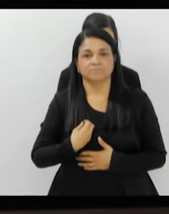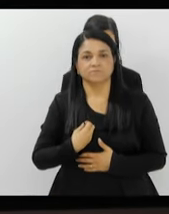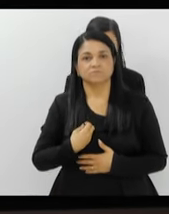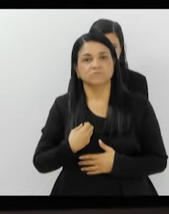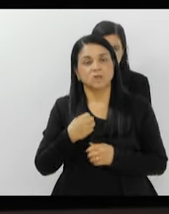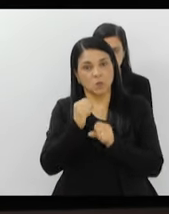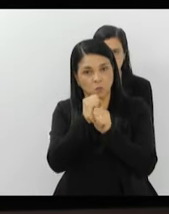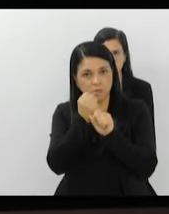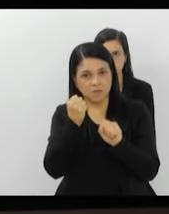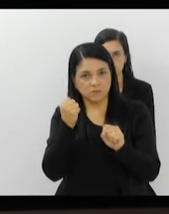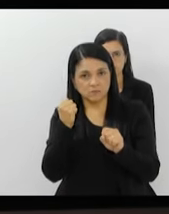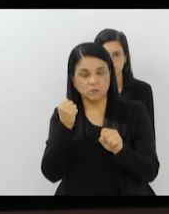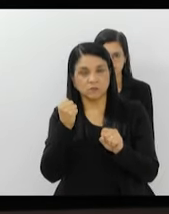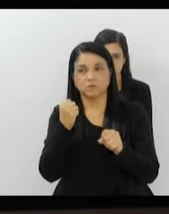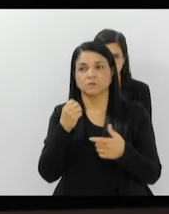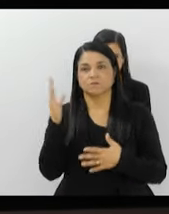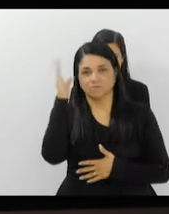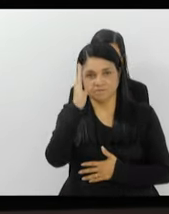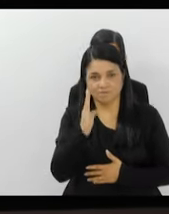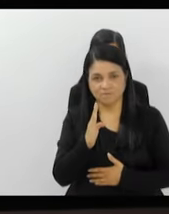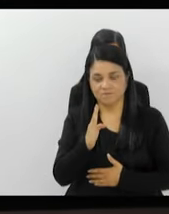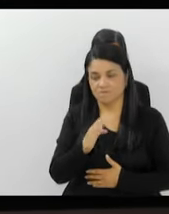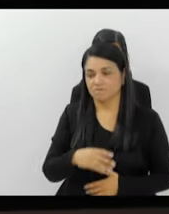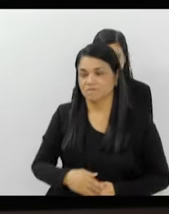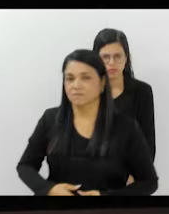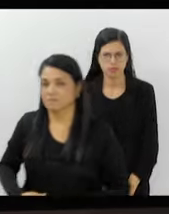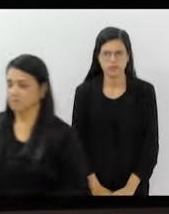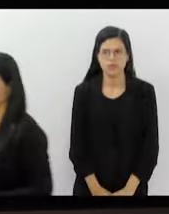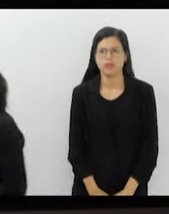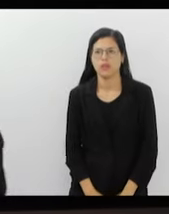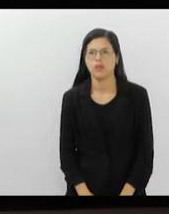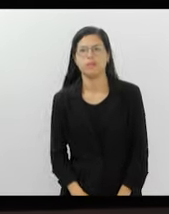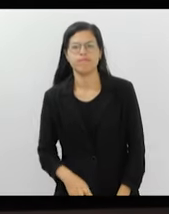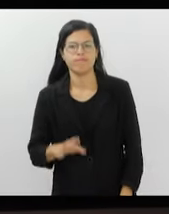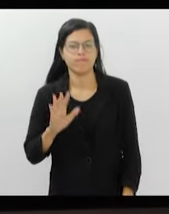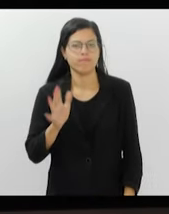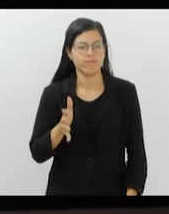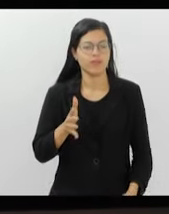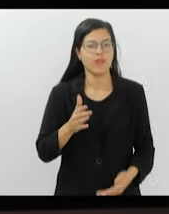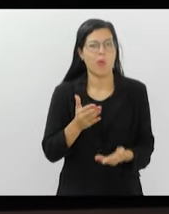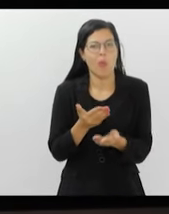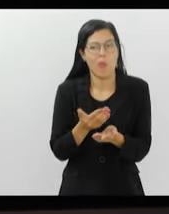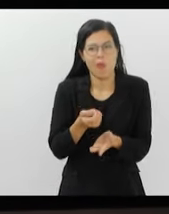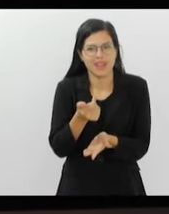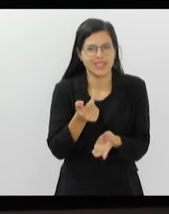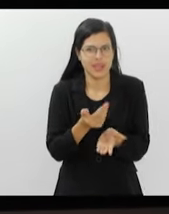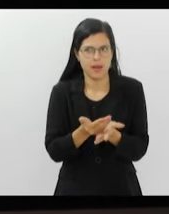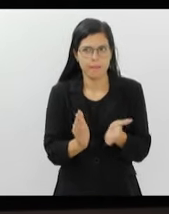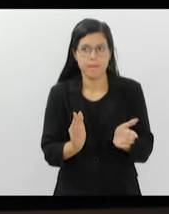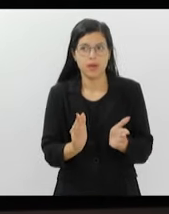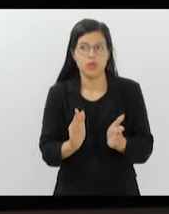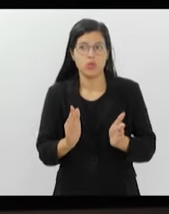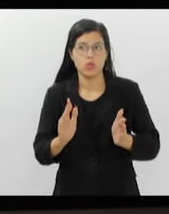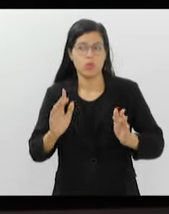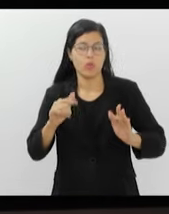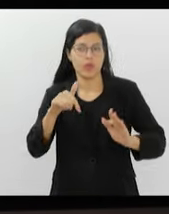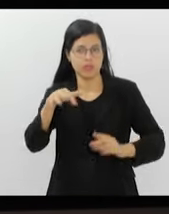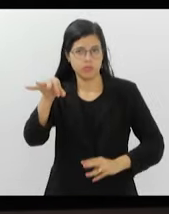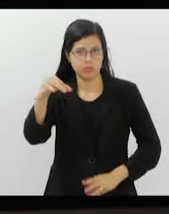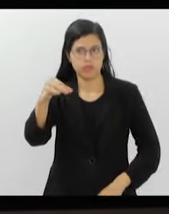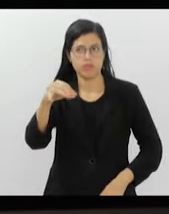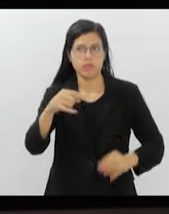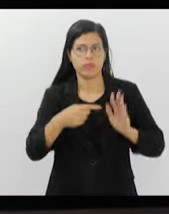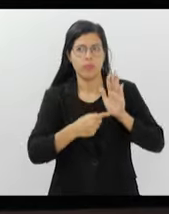gigante que já estava a beira da morte e esse quadro aqui mostra muito